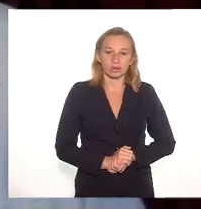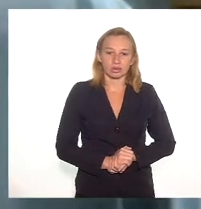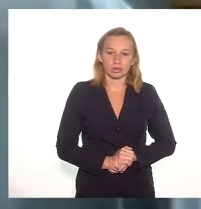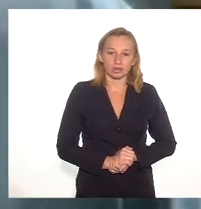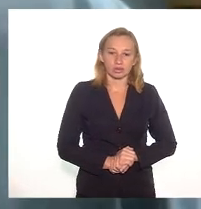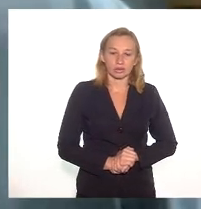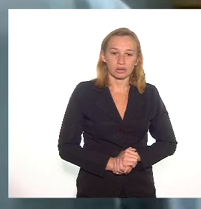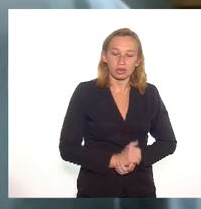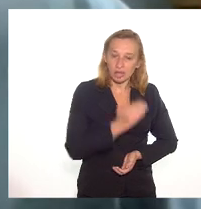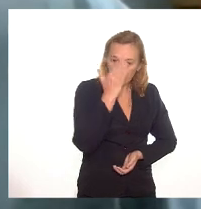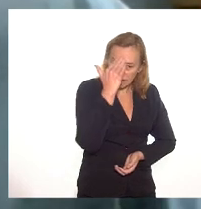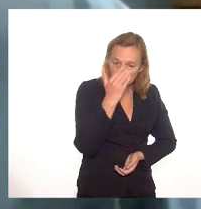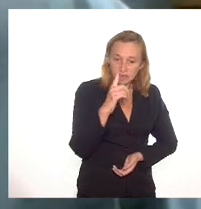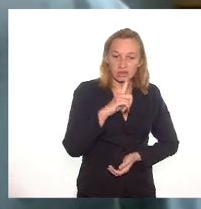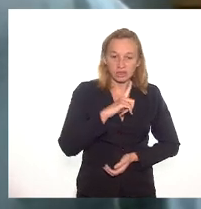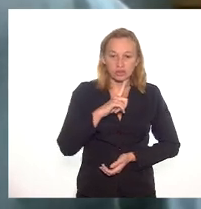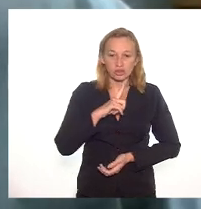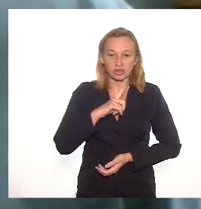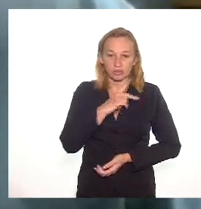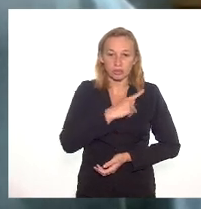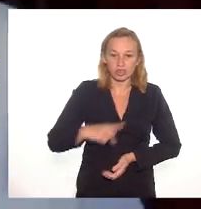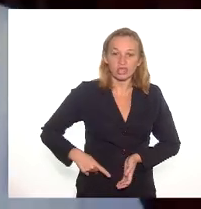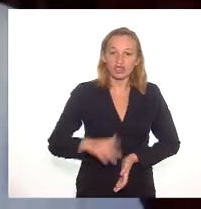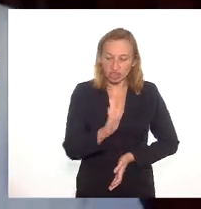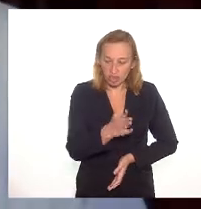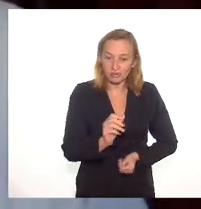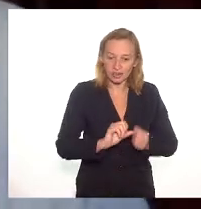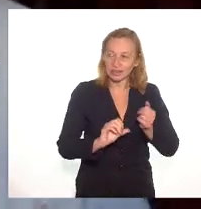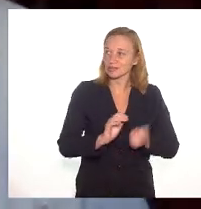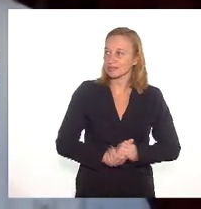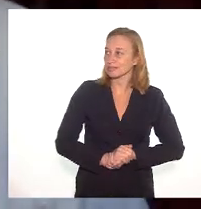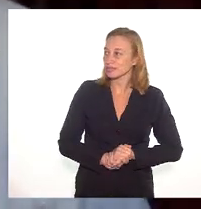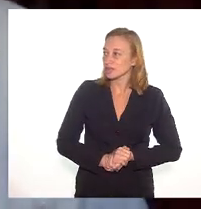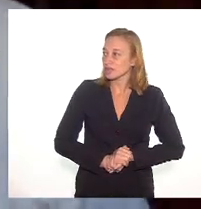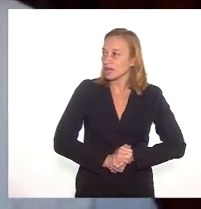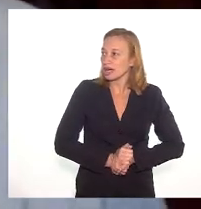Os agradecimentos que eu tinha ao presidente, eu já fiz.